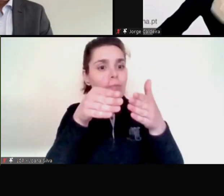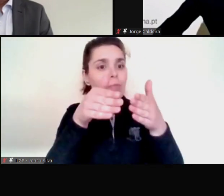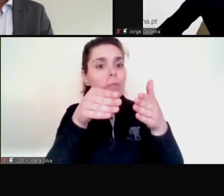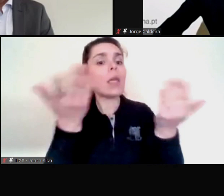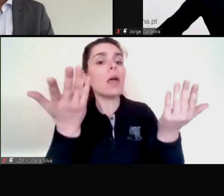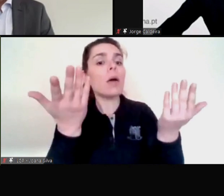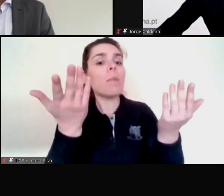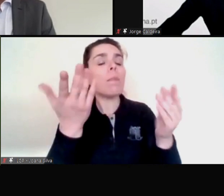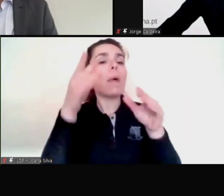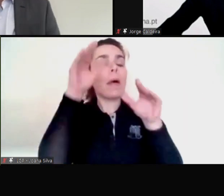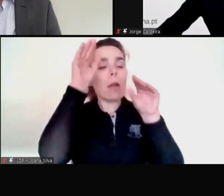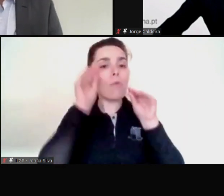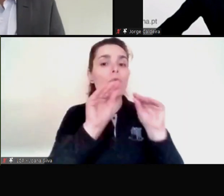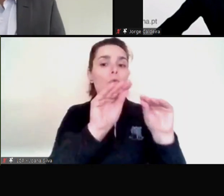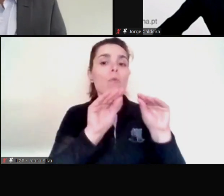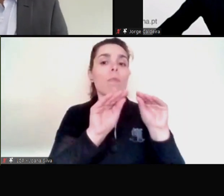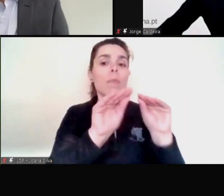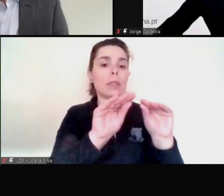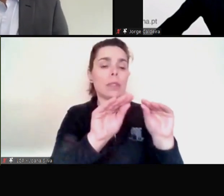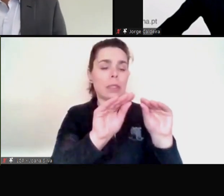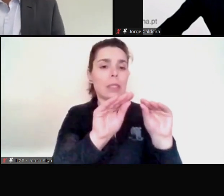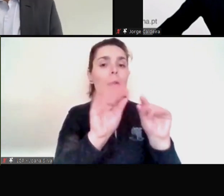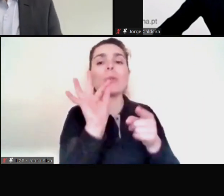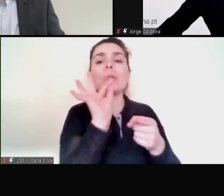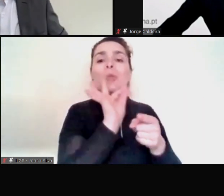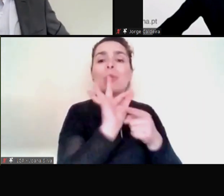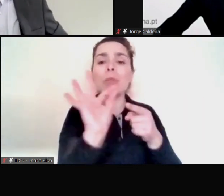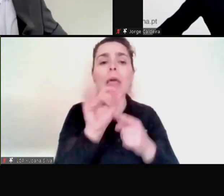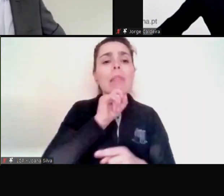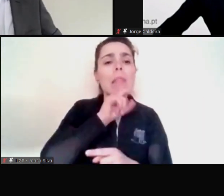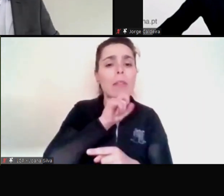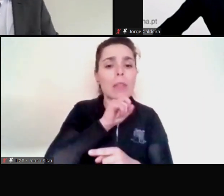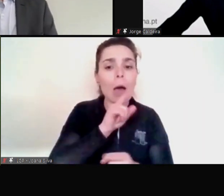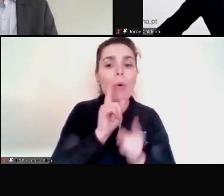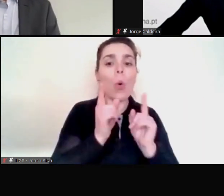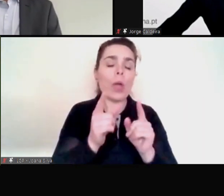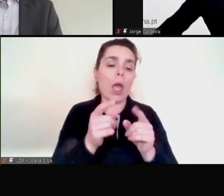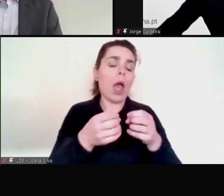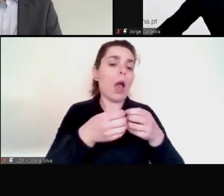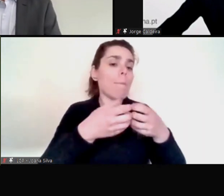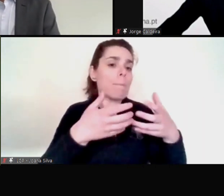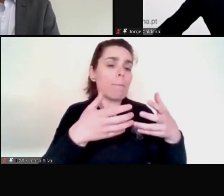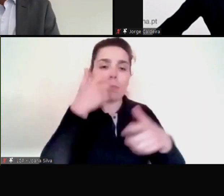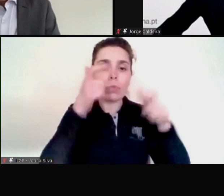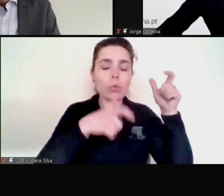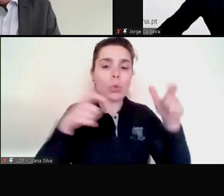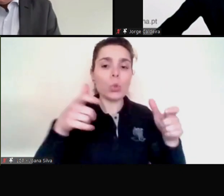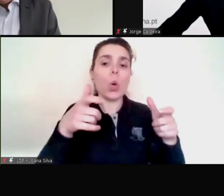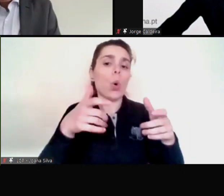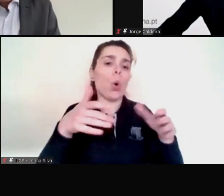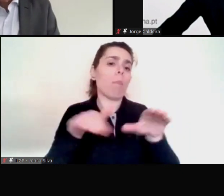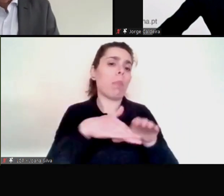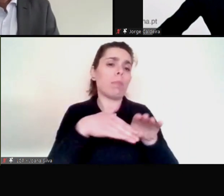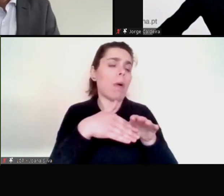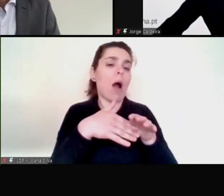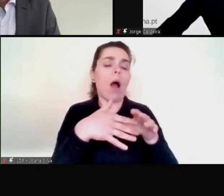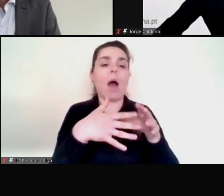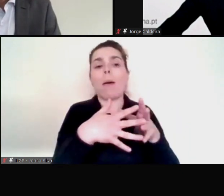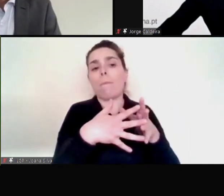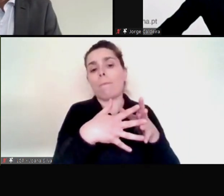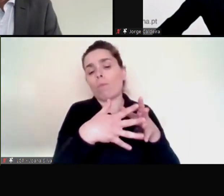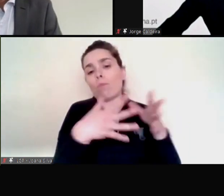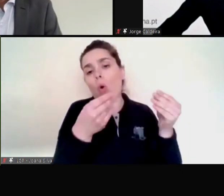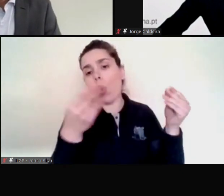para a formação MOOC. Portanto, uma formação que possibilita a massificação de uma forma aberta a todos.